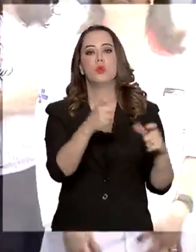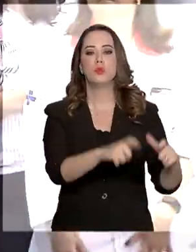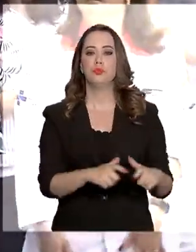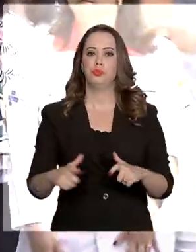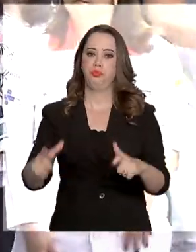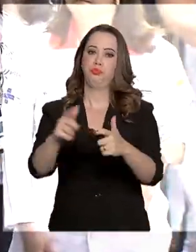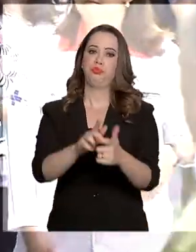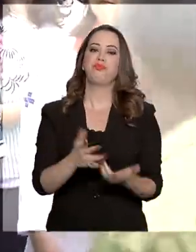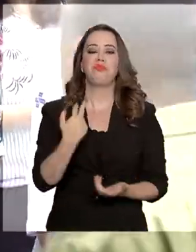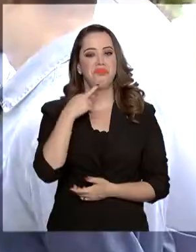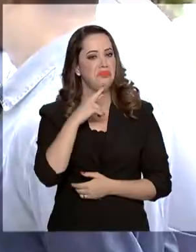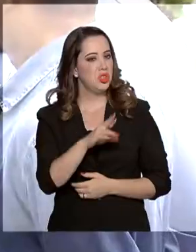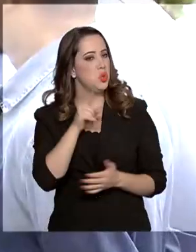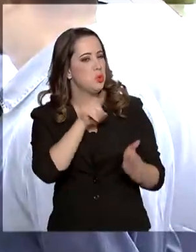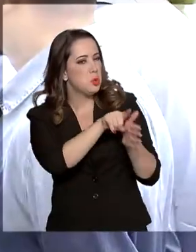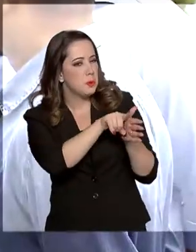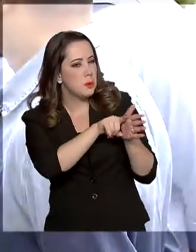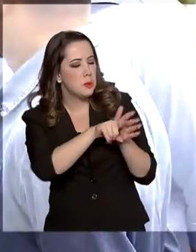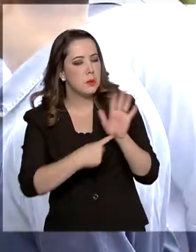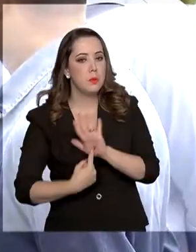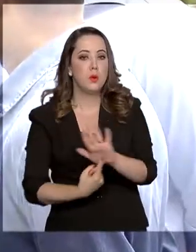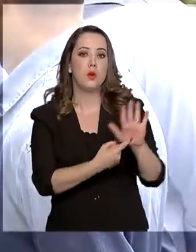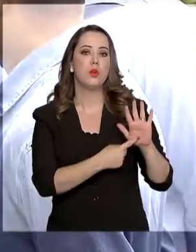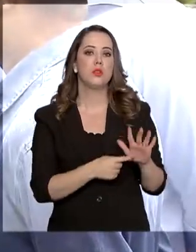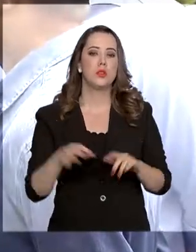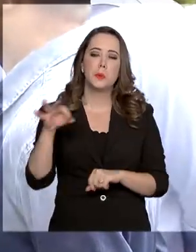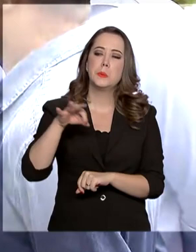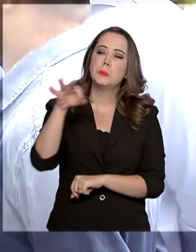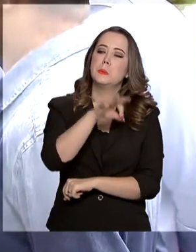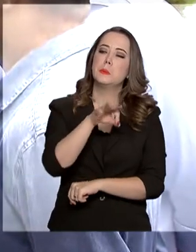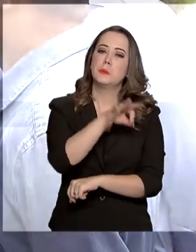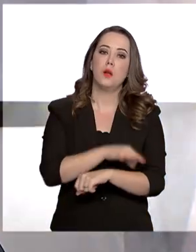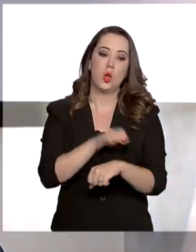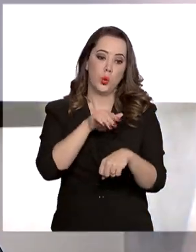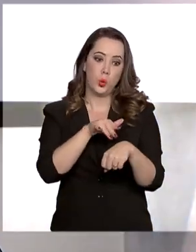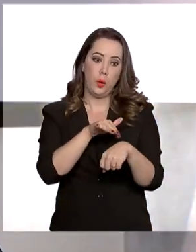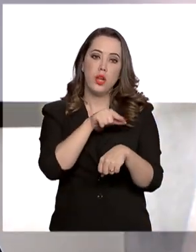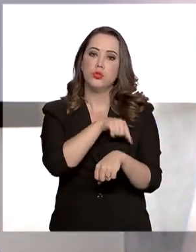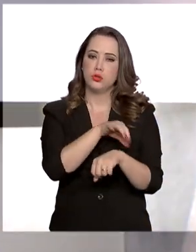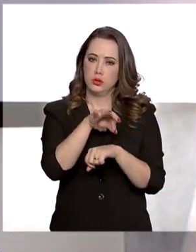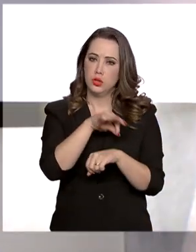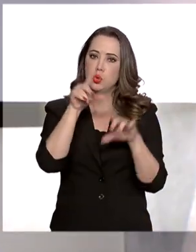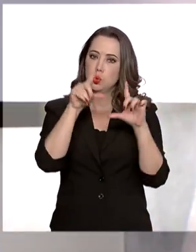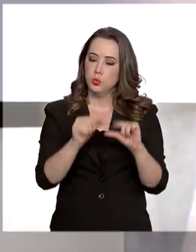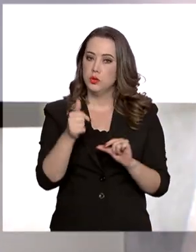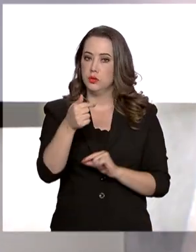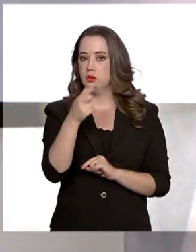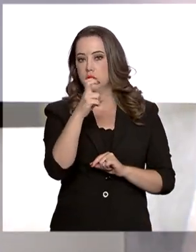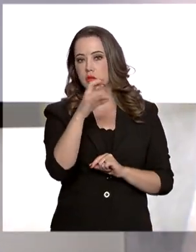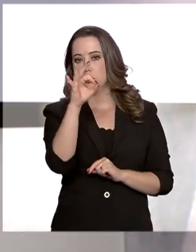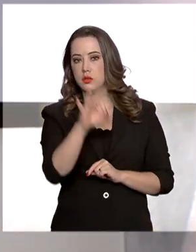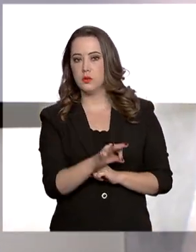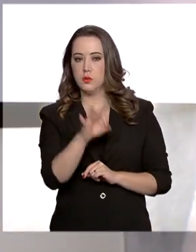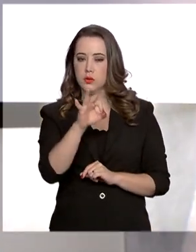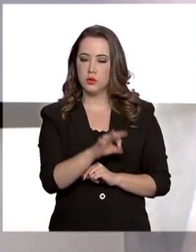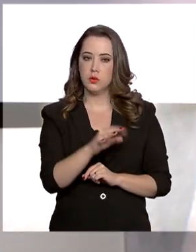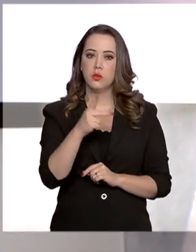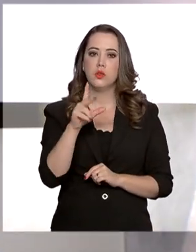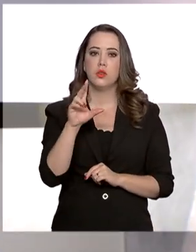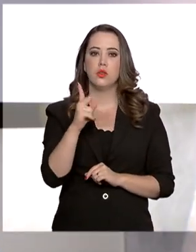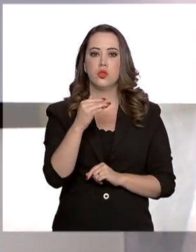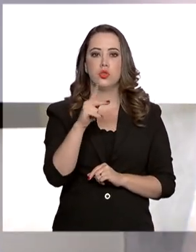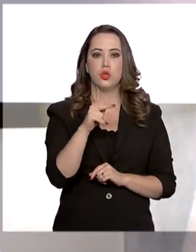região e os primeiros resultados mostram que os insetos infectados reduziram em 75% os casos de